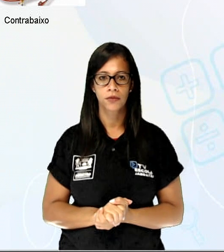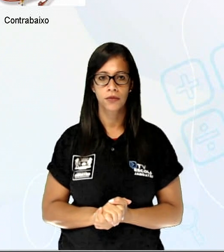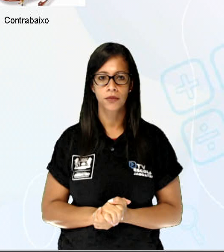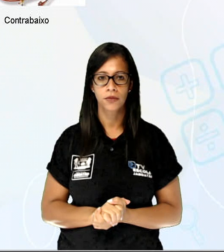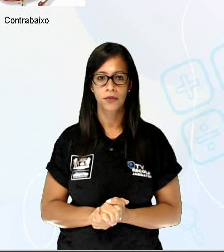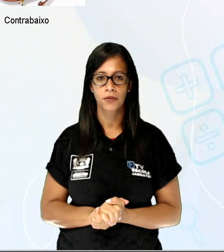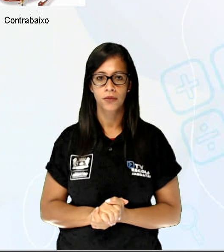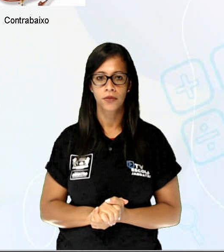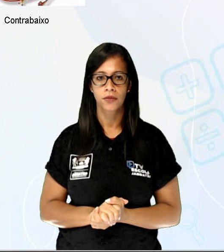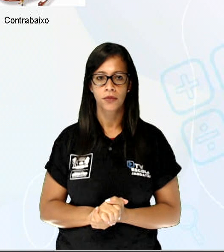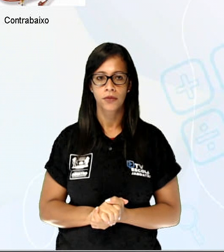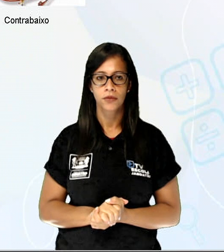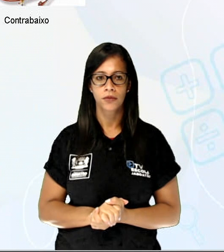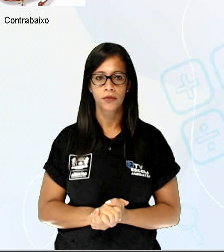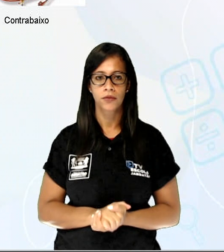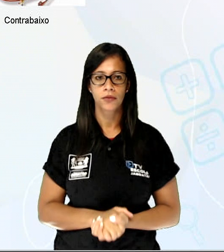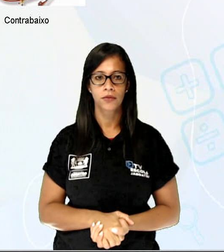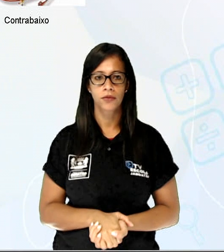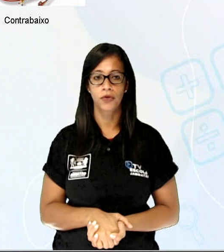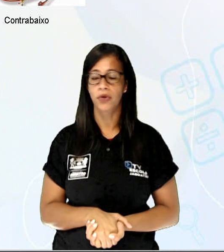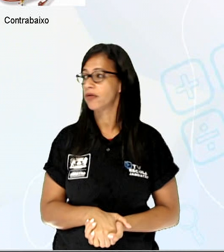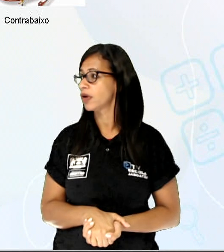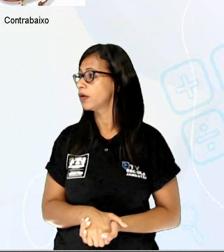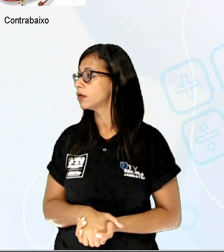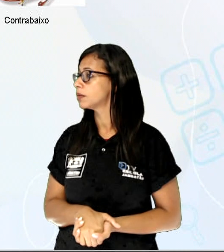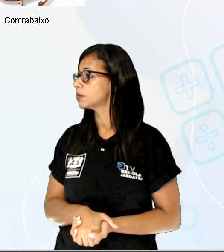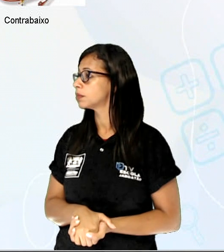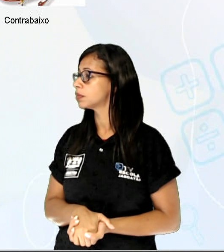Não, você tem que apertar em cima do